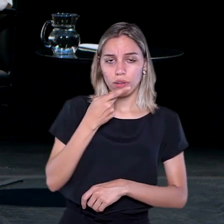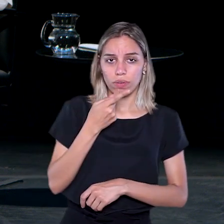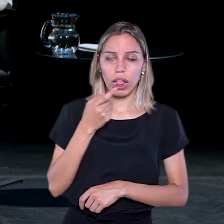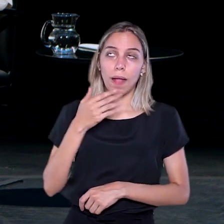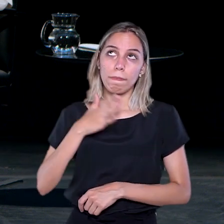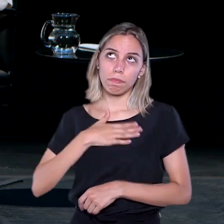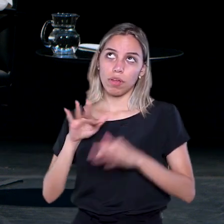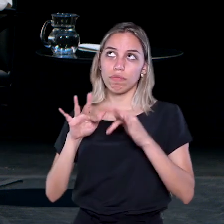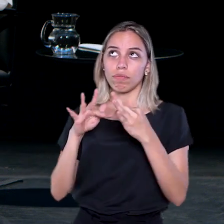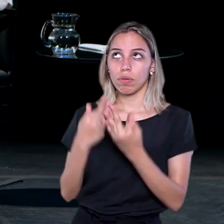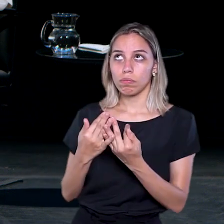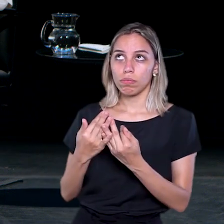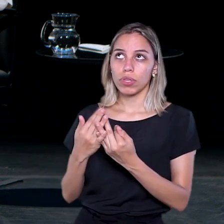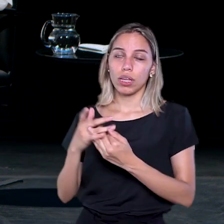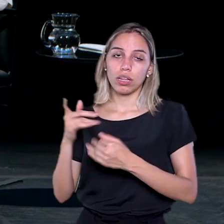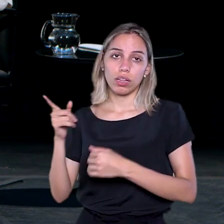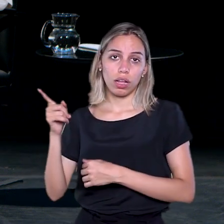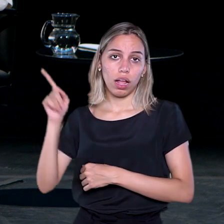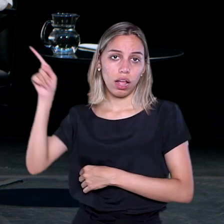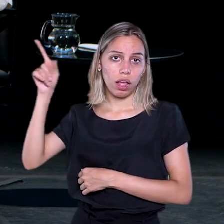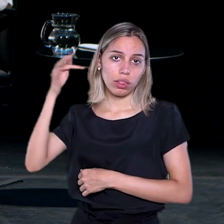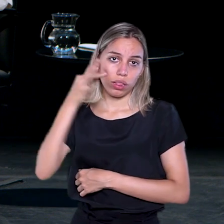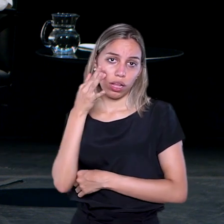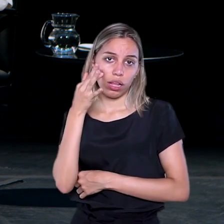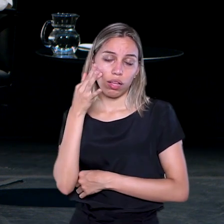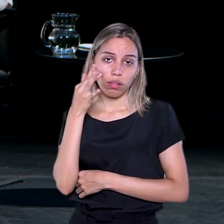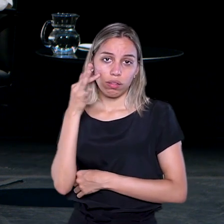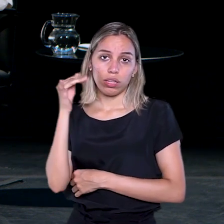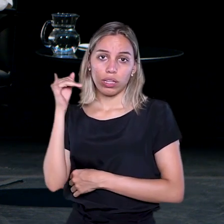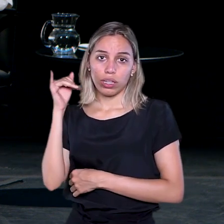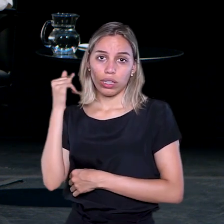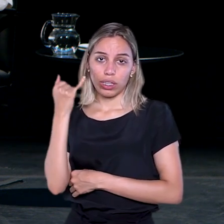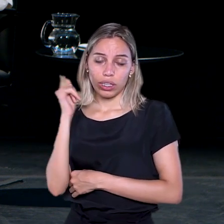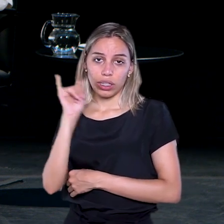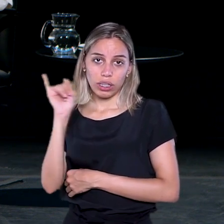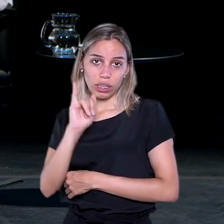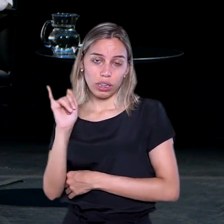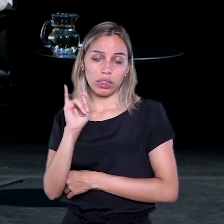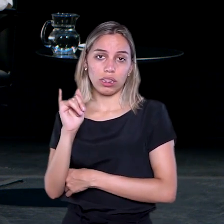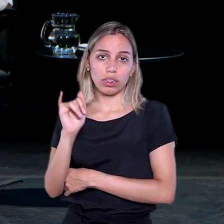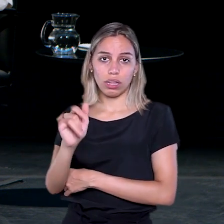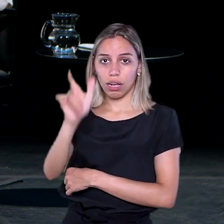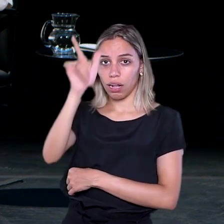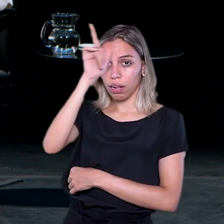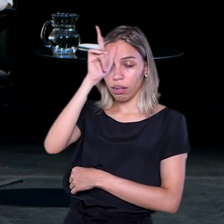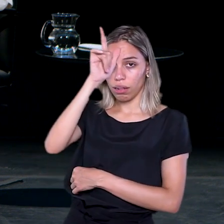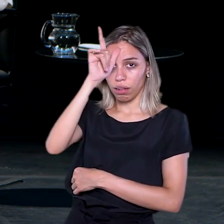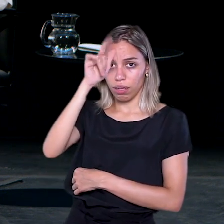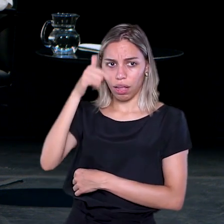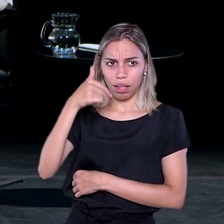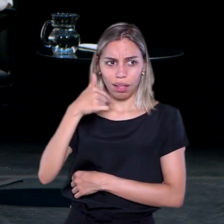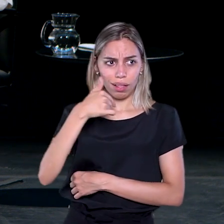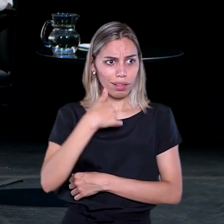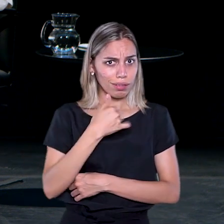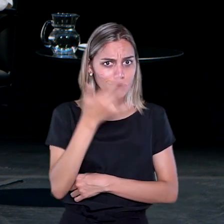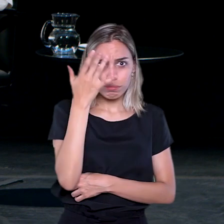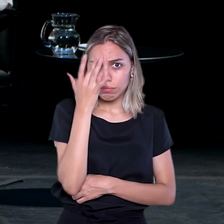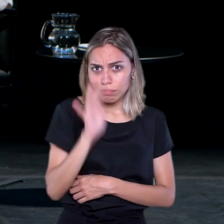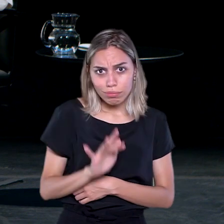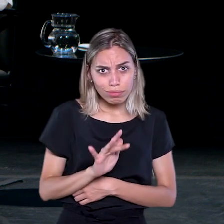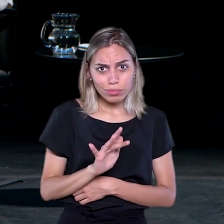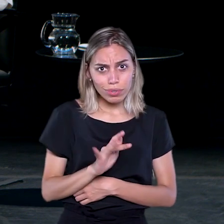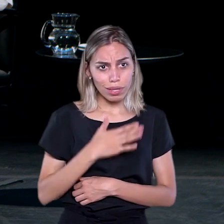da Itália, da Alemanha. Nós não sabemos. Isso é um direito que dá à nossa ancestralidade, que nos foi roubado também. E, com